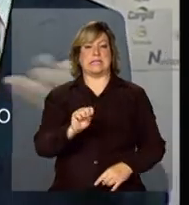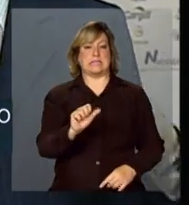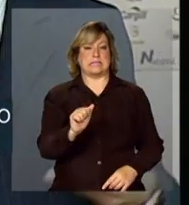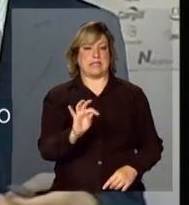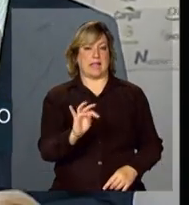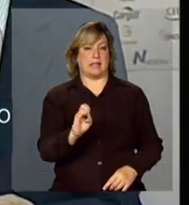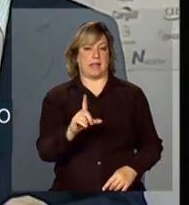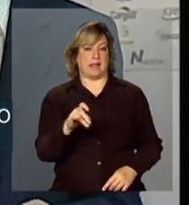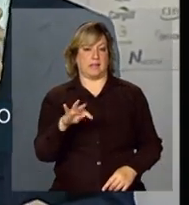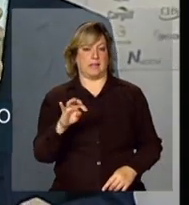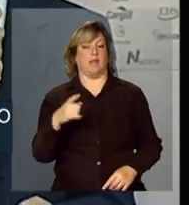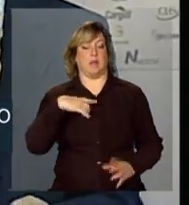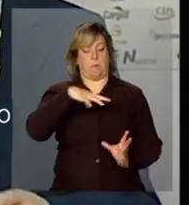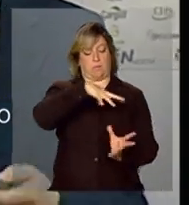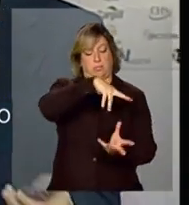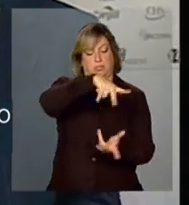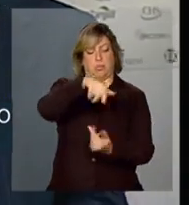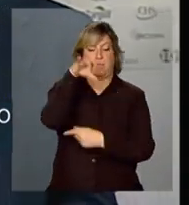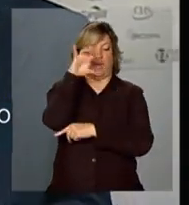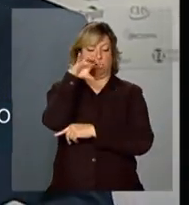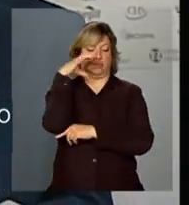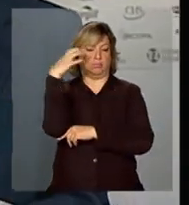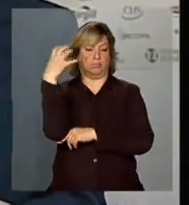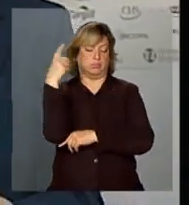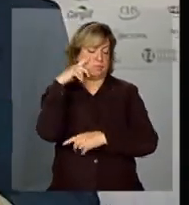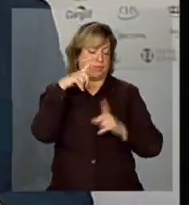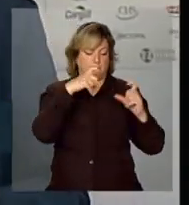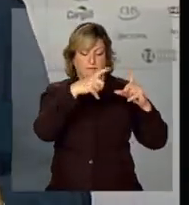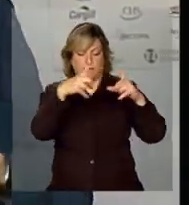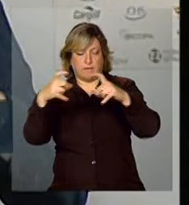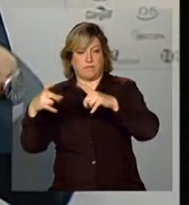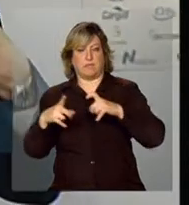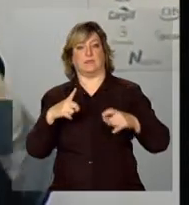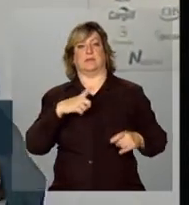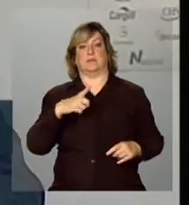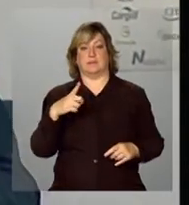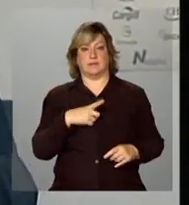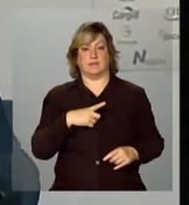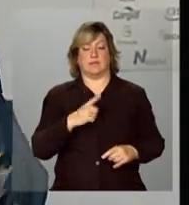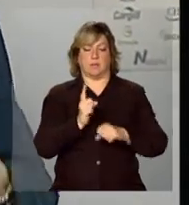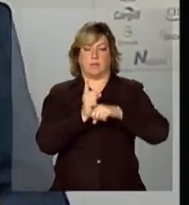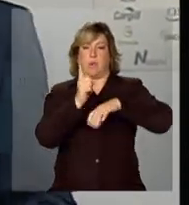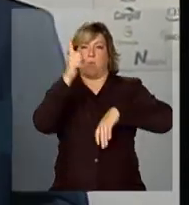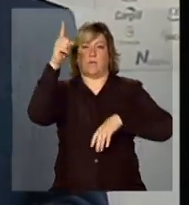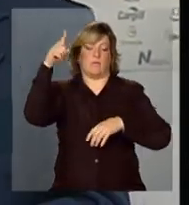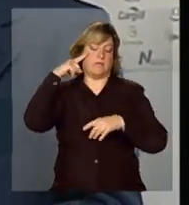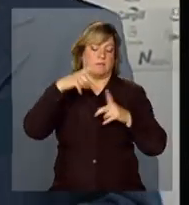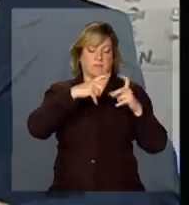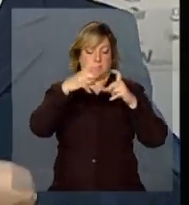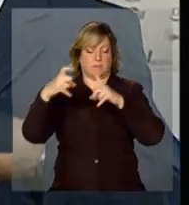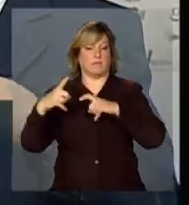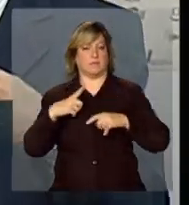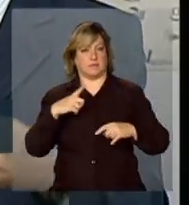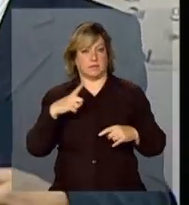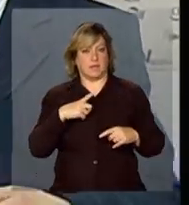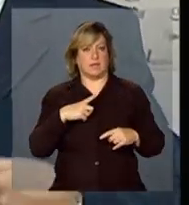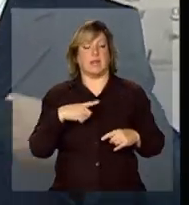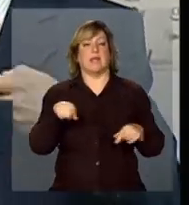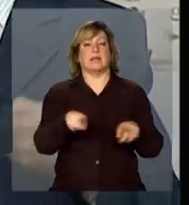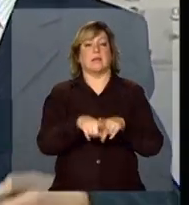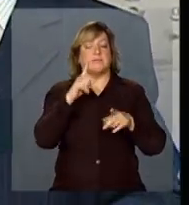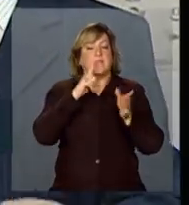e, obviamente, então, também sobre todo o bioma Amazônia. Nós precisamos, justamente, para monitorar essas áreas, uma